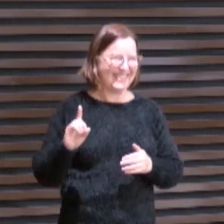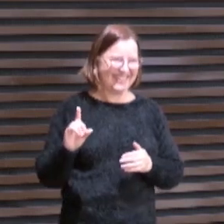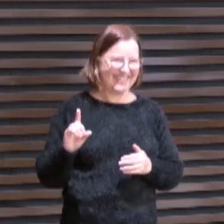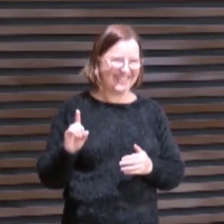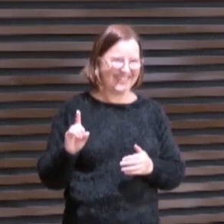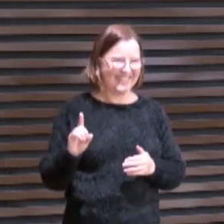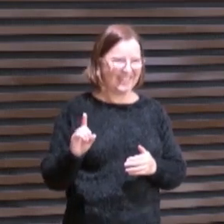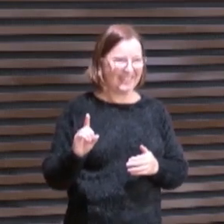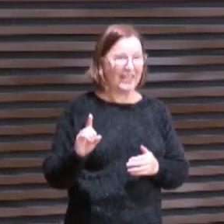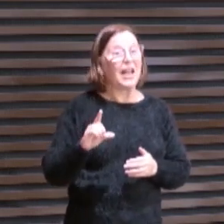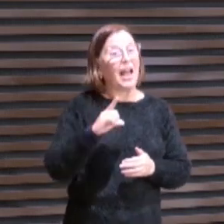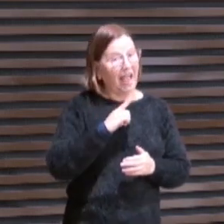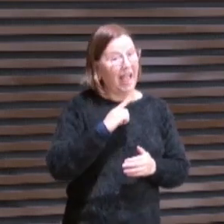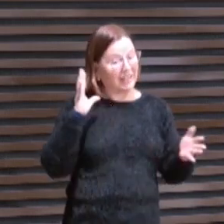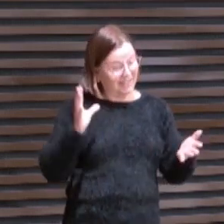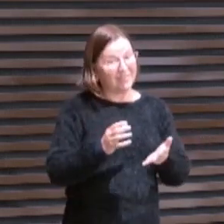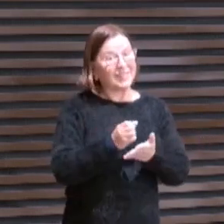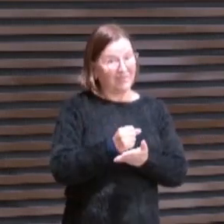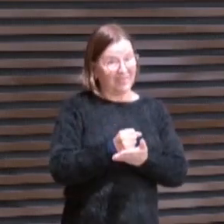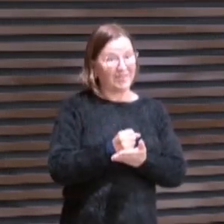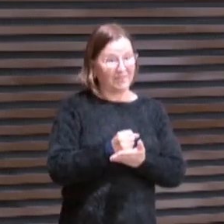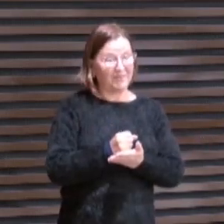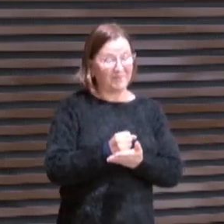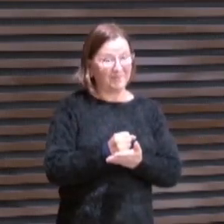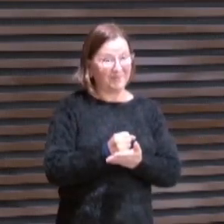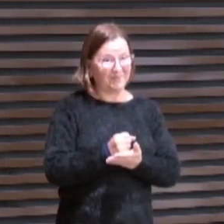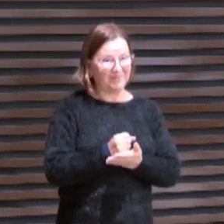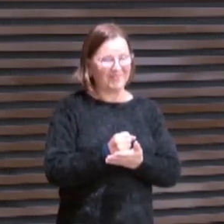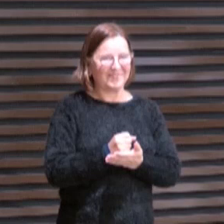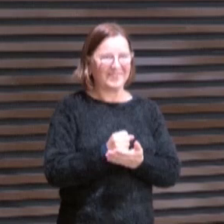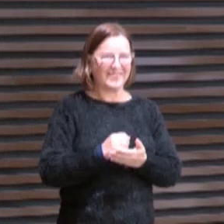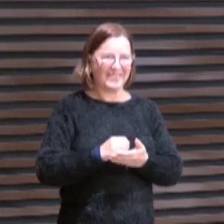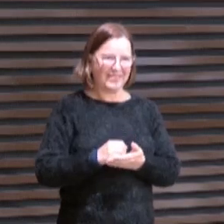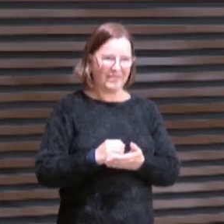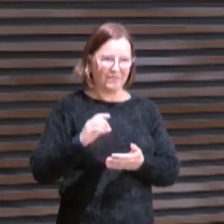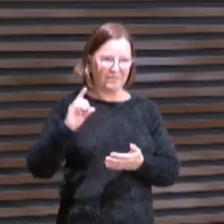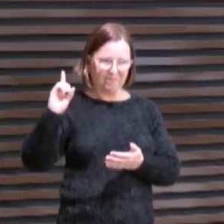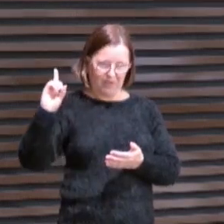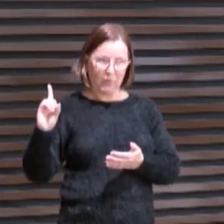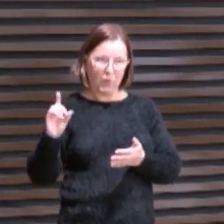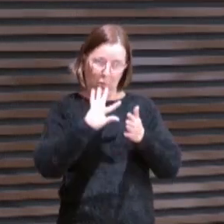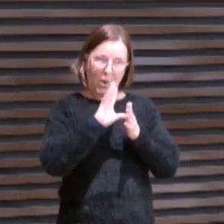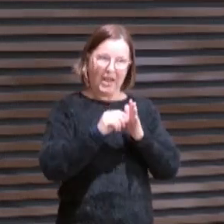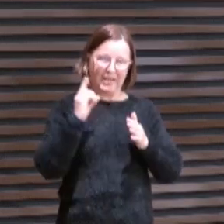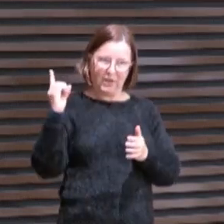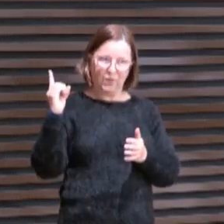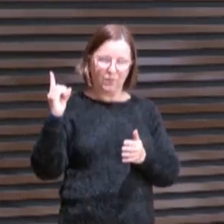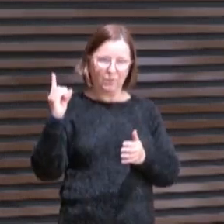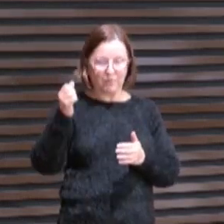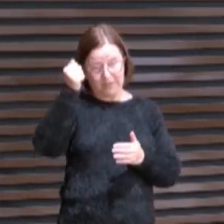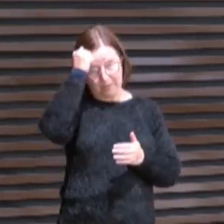ele teve salvação. É sempre interessante a gente observar esses detalhes, né?